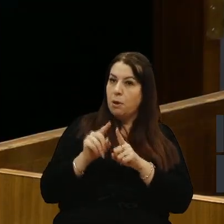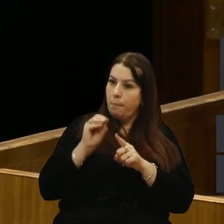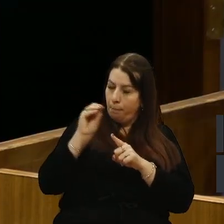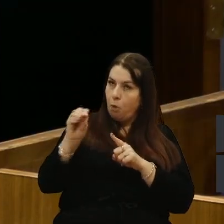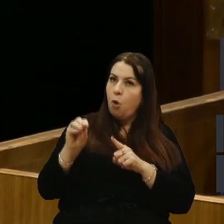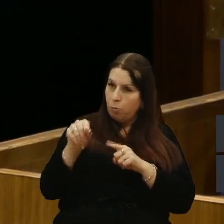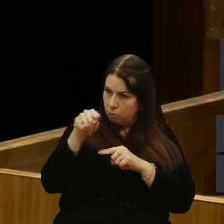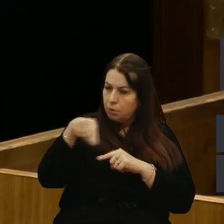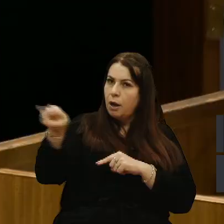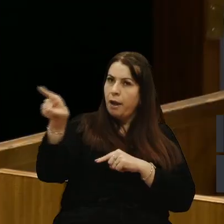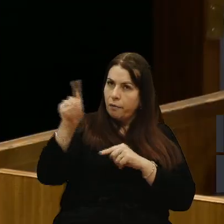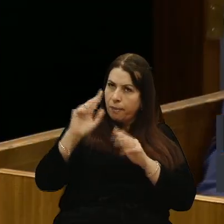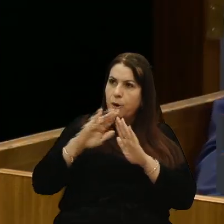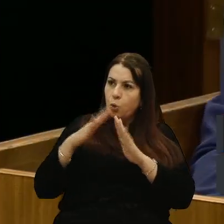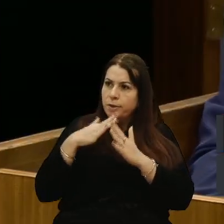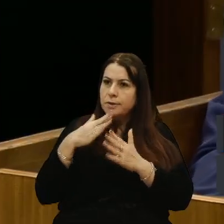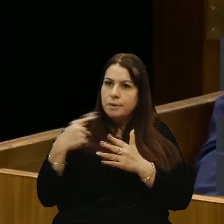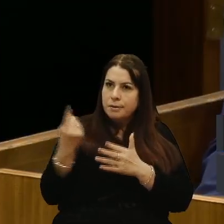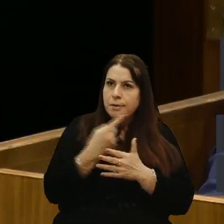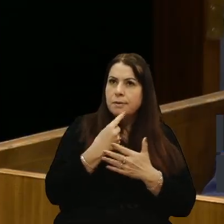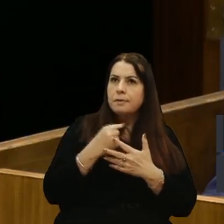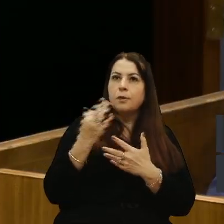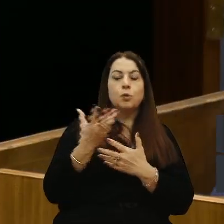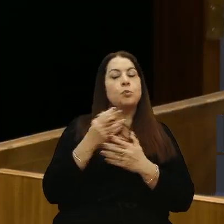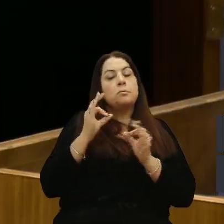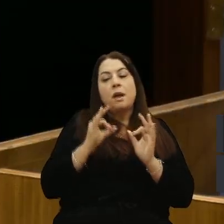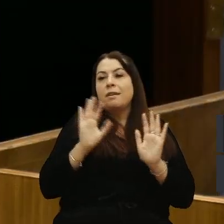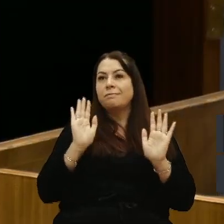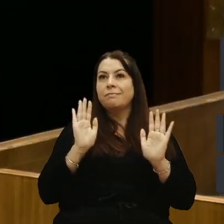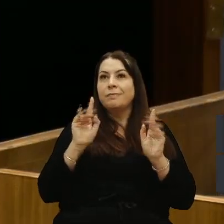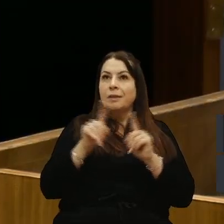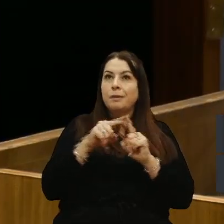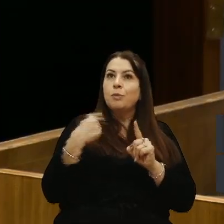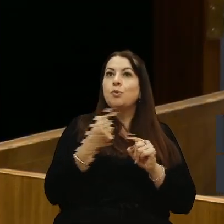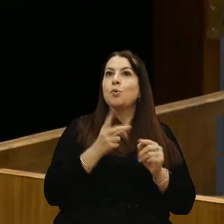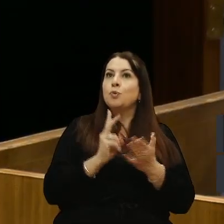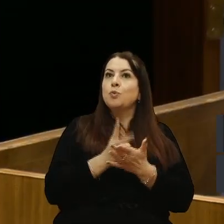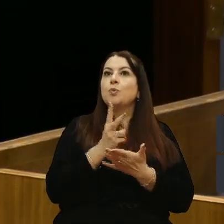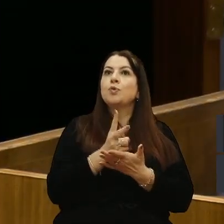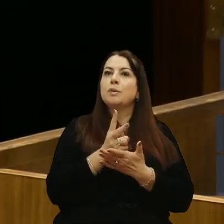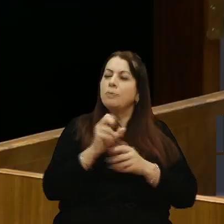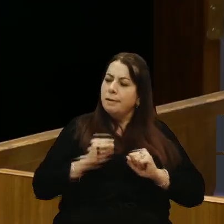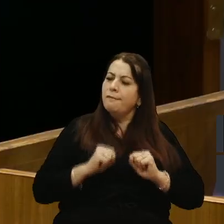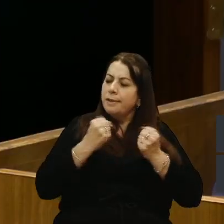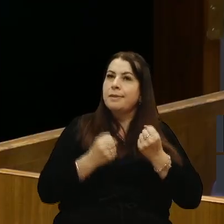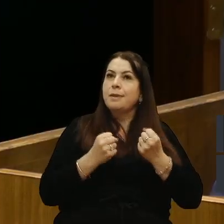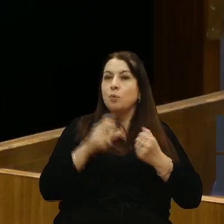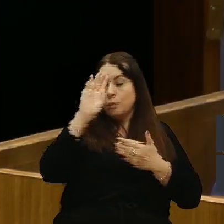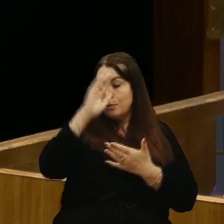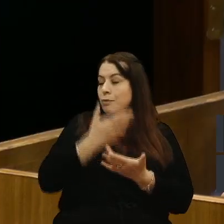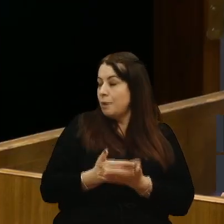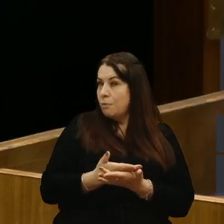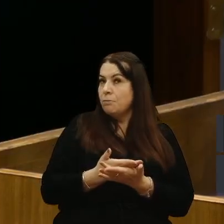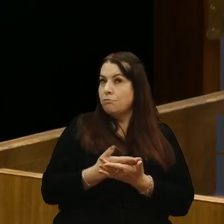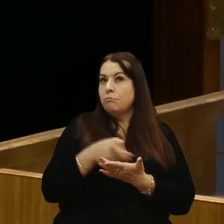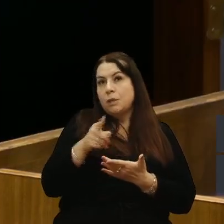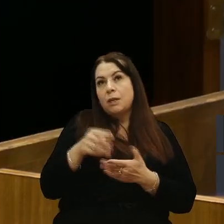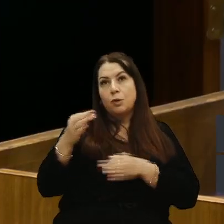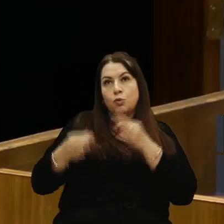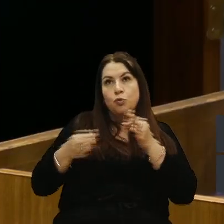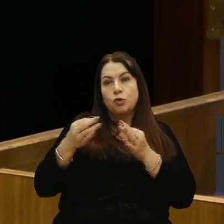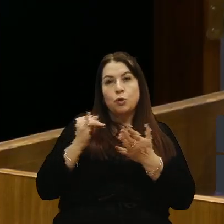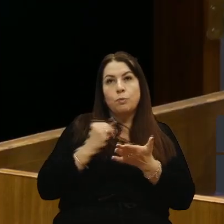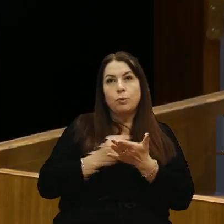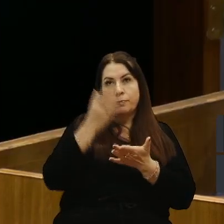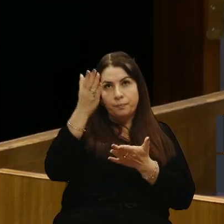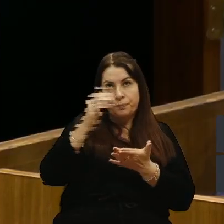no Waze, leva nas escolas e tudo certo. Mas nós seguimos defendendo o que acreditamos que é a justiça tributária.